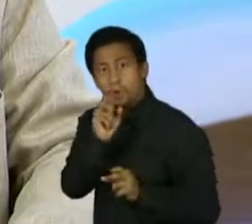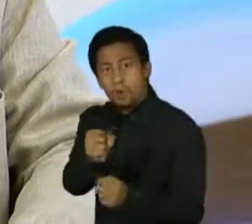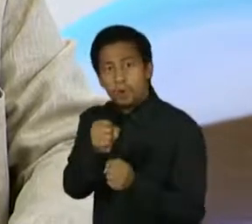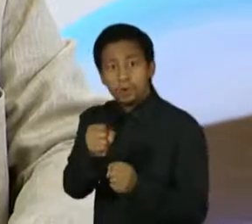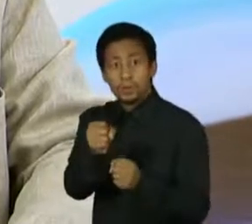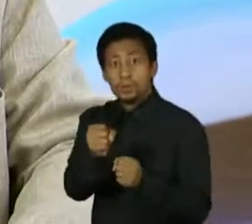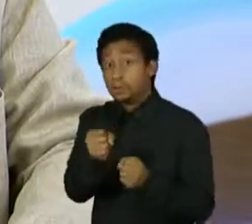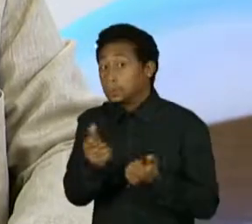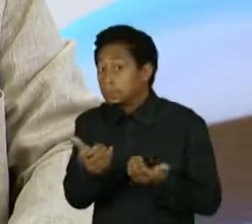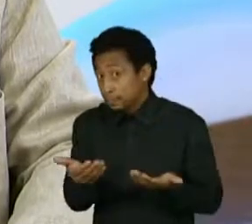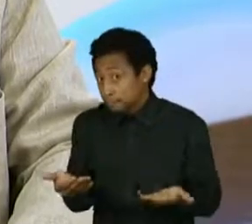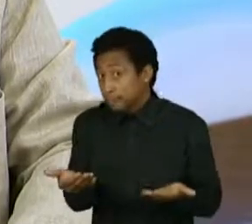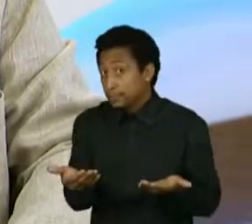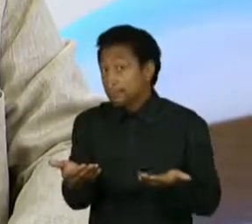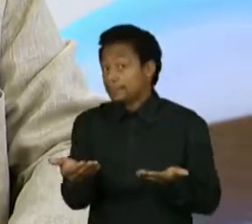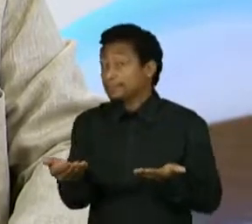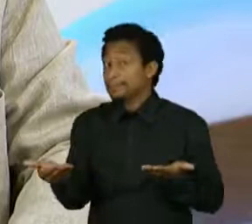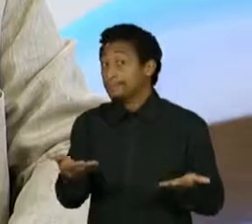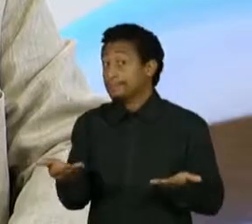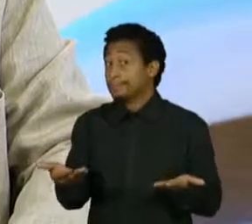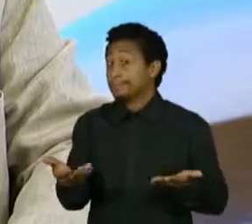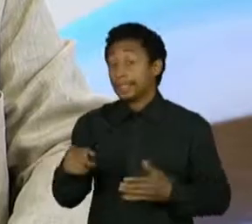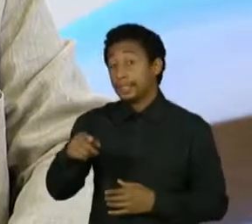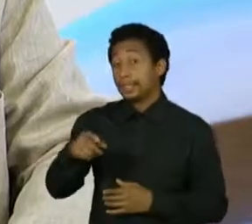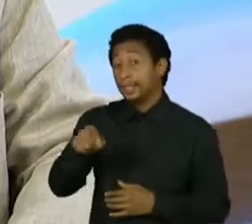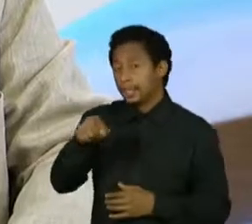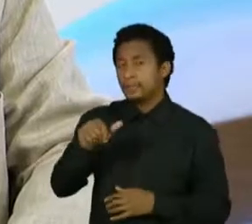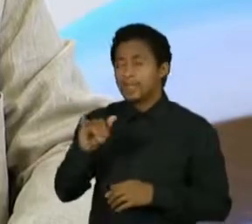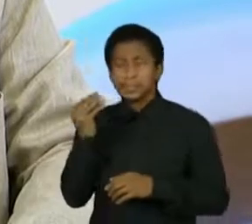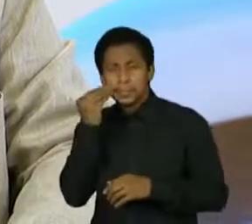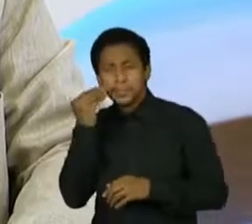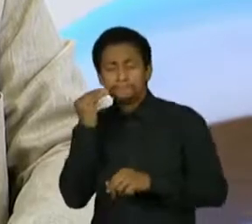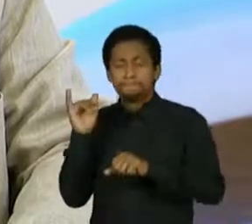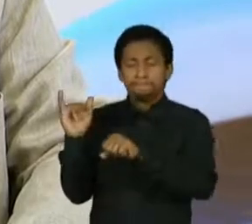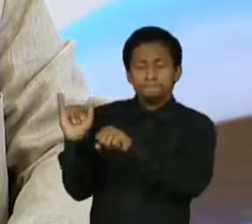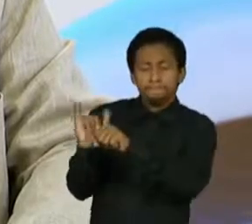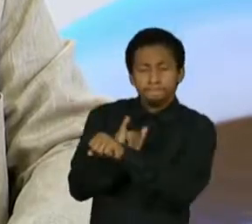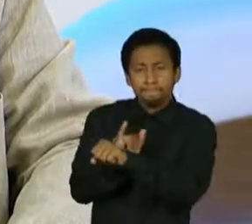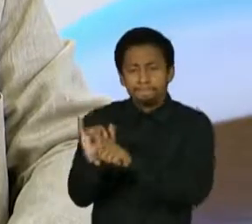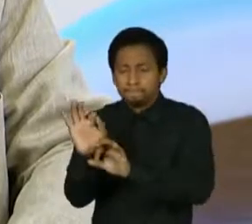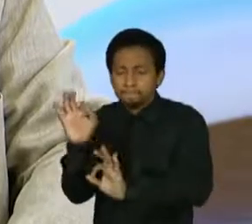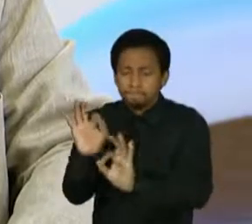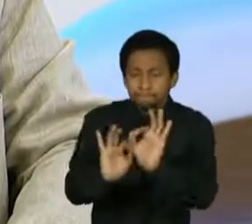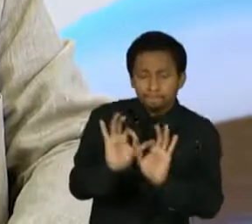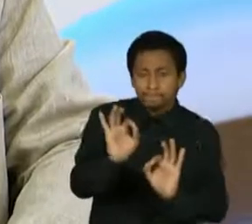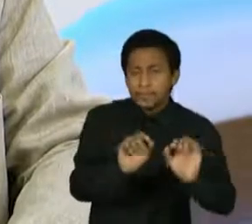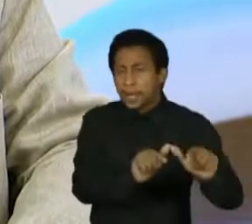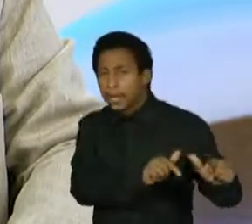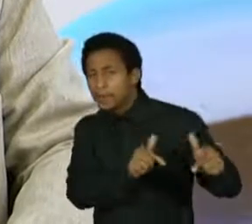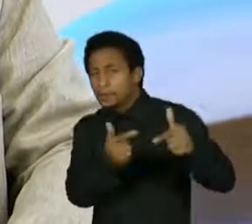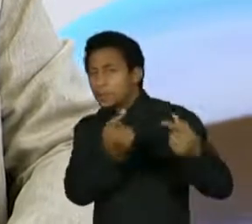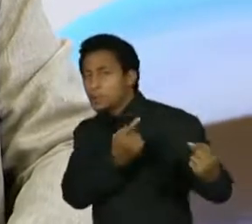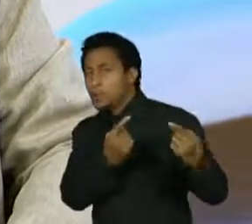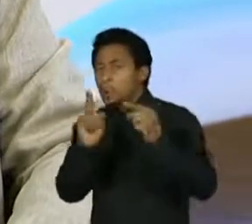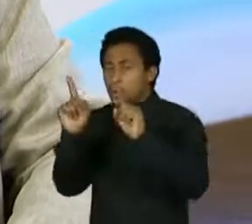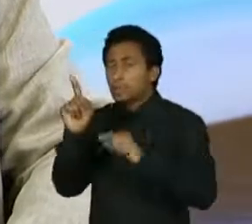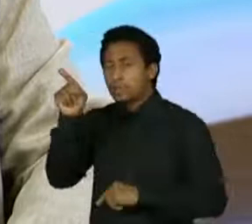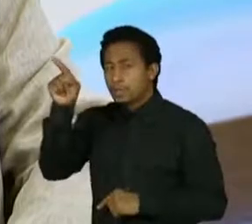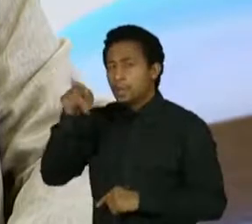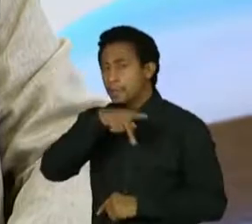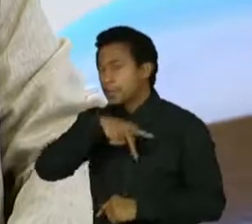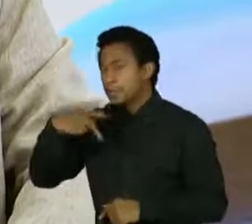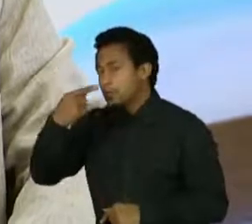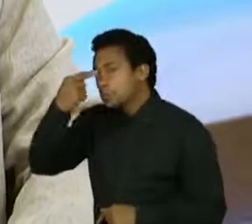passu com as medidas que o presidente Putin estará tomando a cada medida